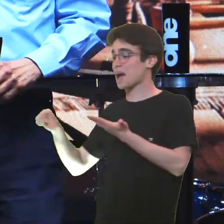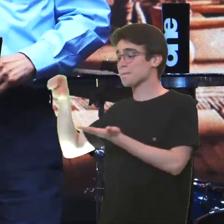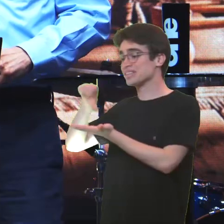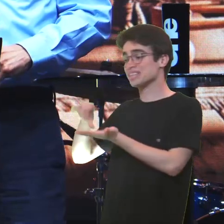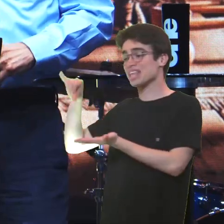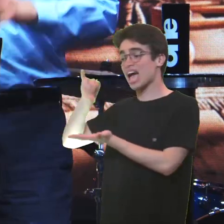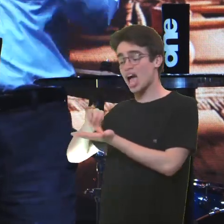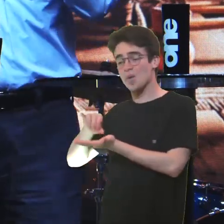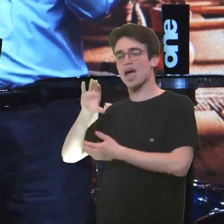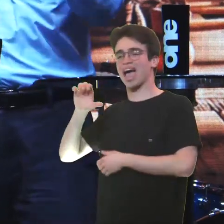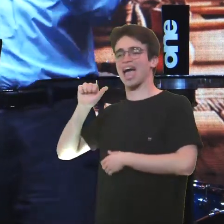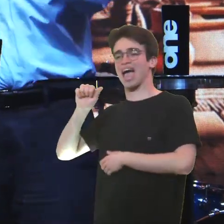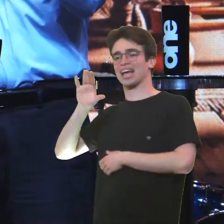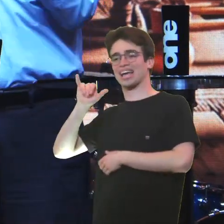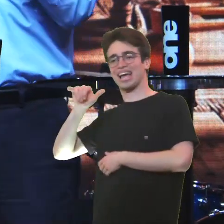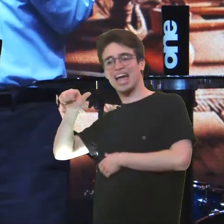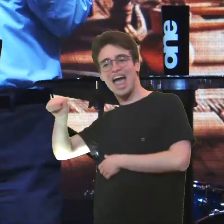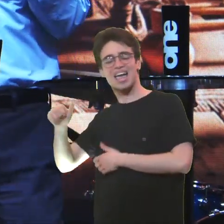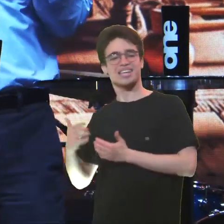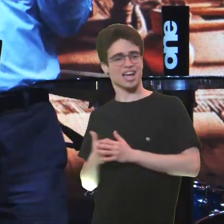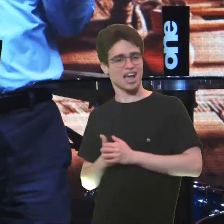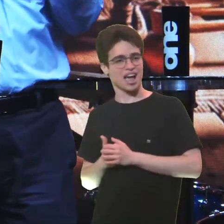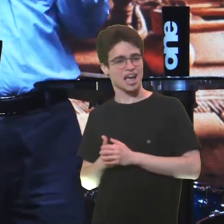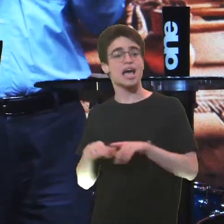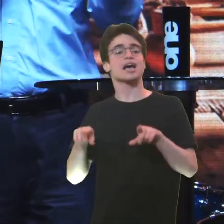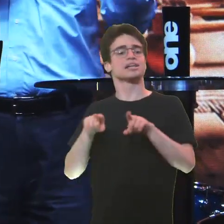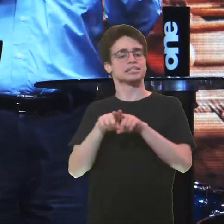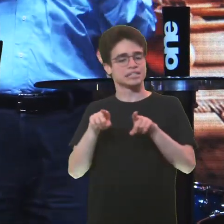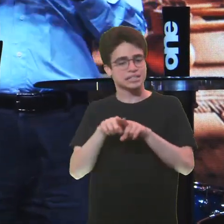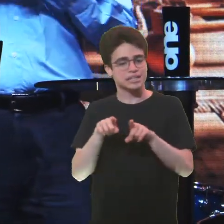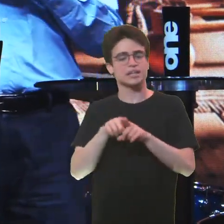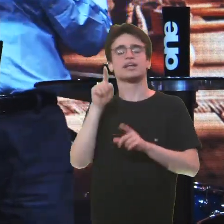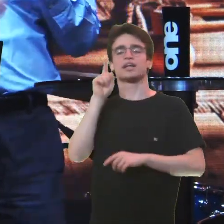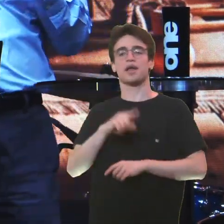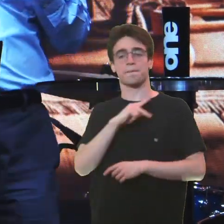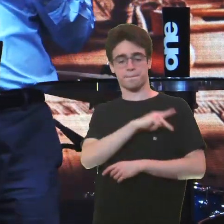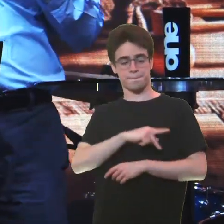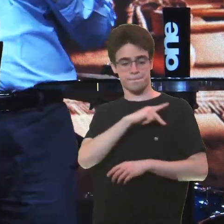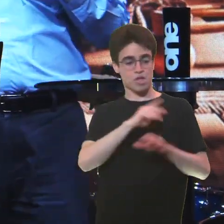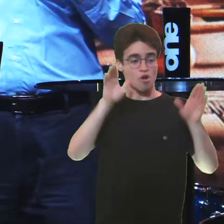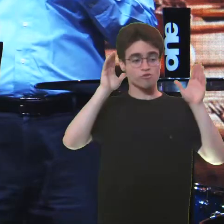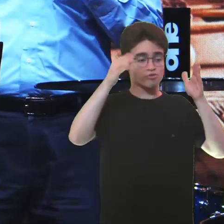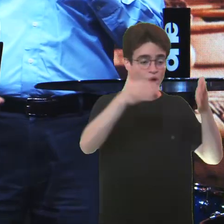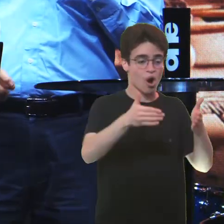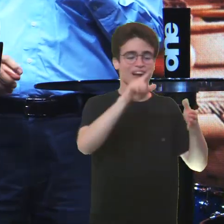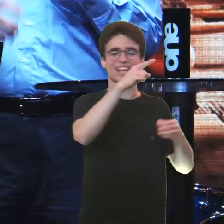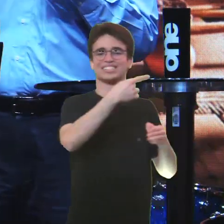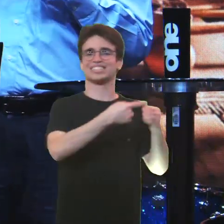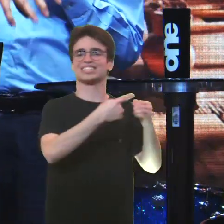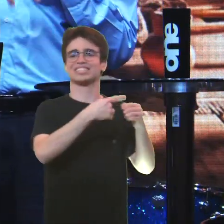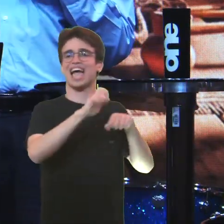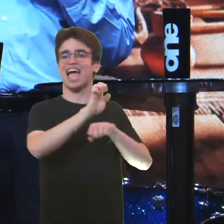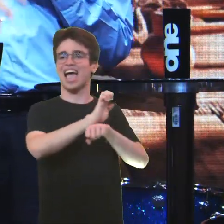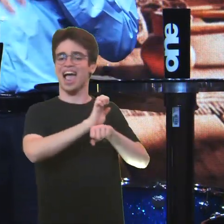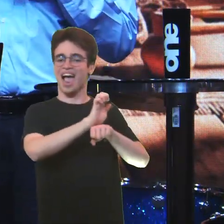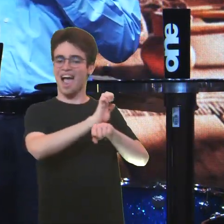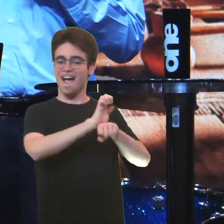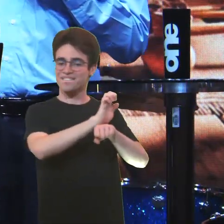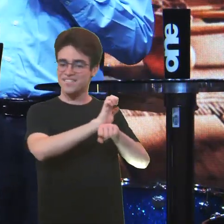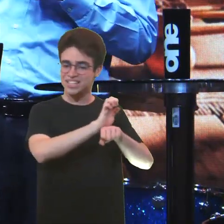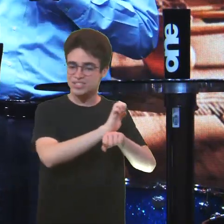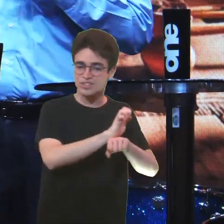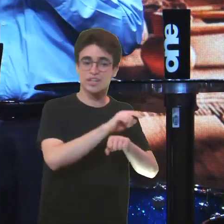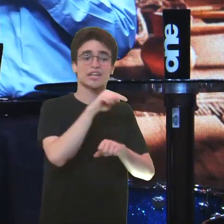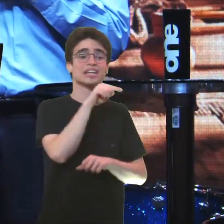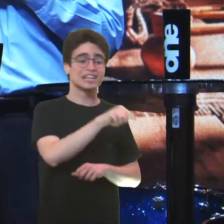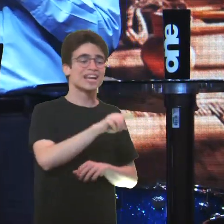da Acaia. Se enfoca en la ciudad de Éfeso, Ele coloca seu foco na cidade de Éfeso, que era la capital de